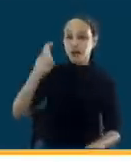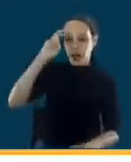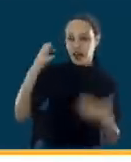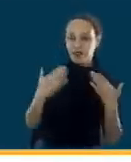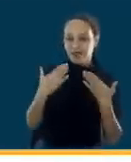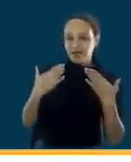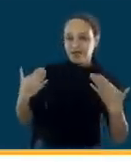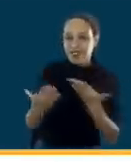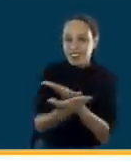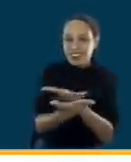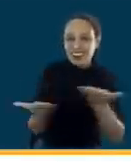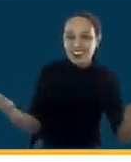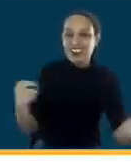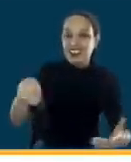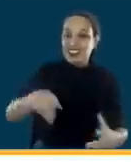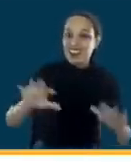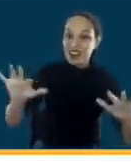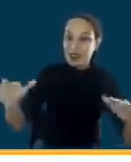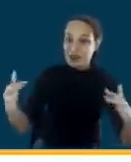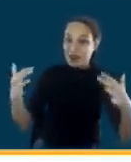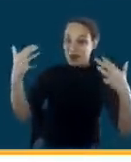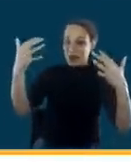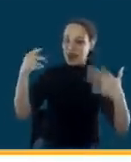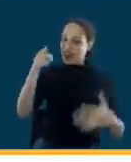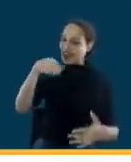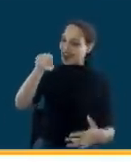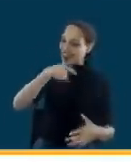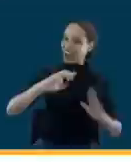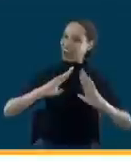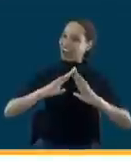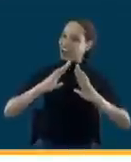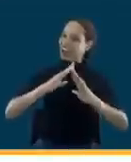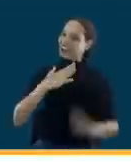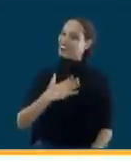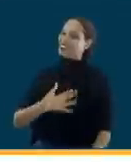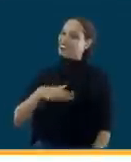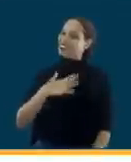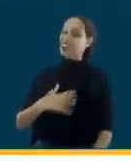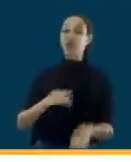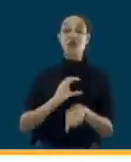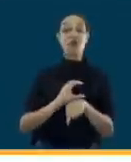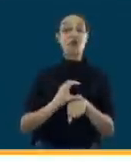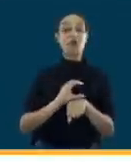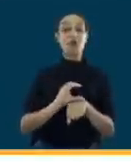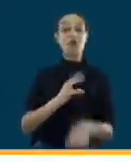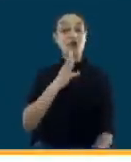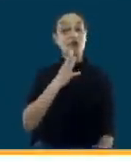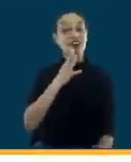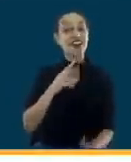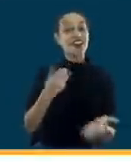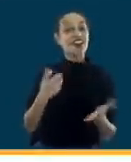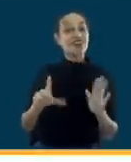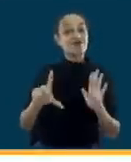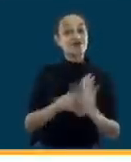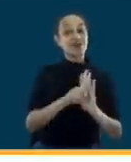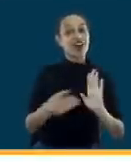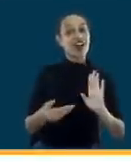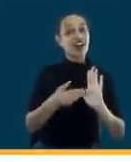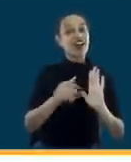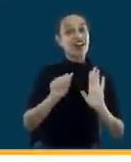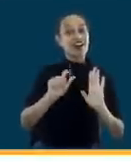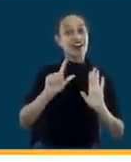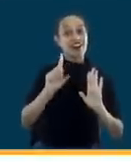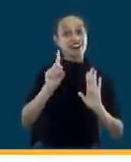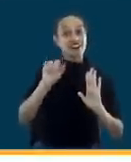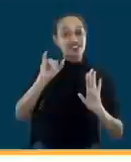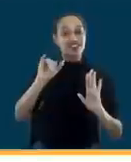para você que nos assiste no conforto da sua casa, o curso Por Dentro da Lei Aldir Blanc, uma iniciativa criada para fomentar